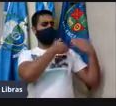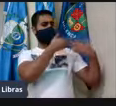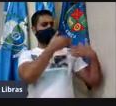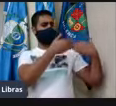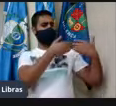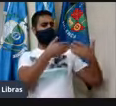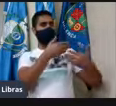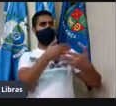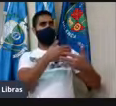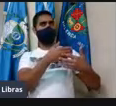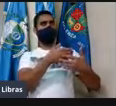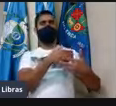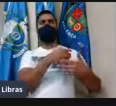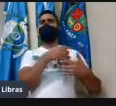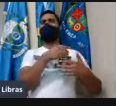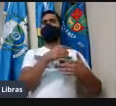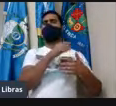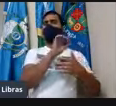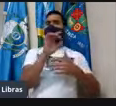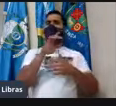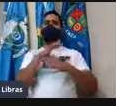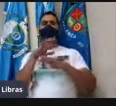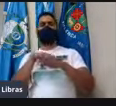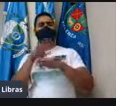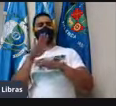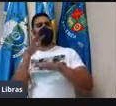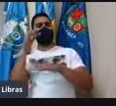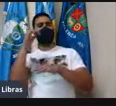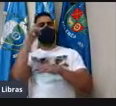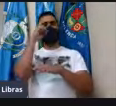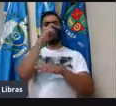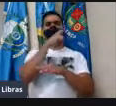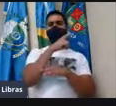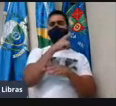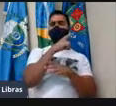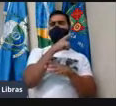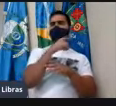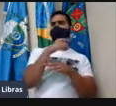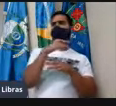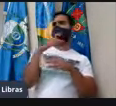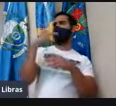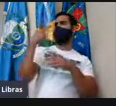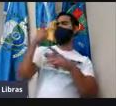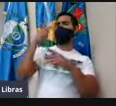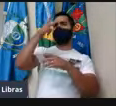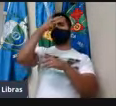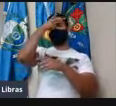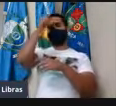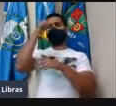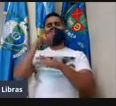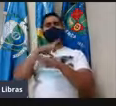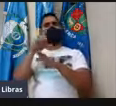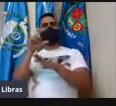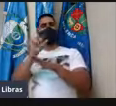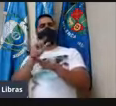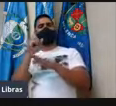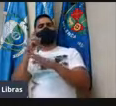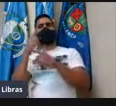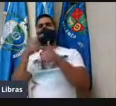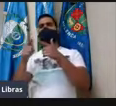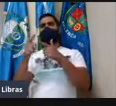tiveram mais dificuldades, outros menos. No ano